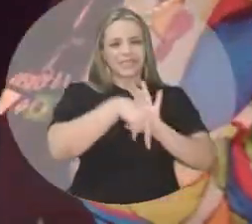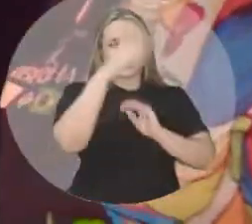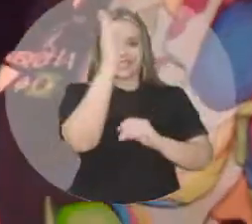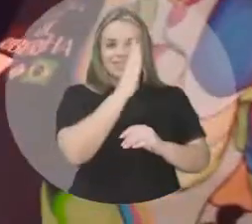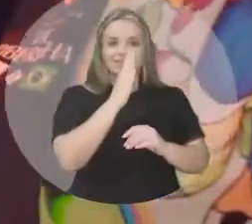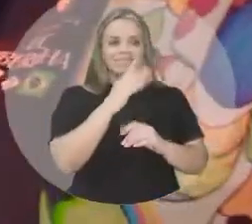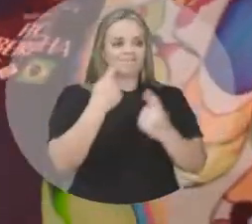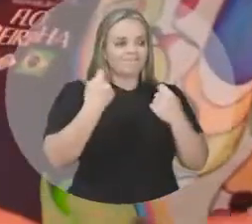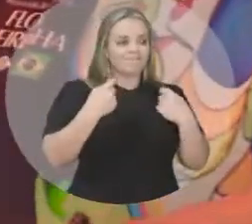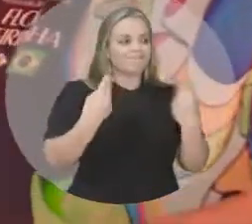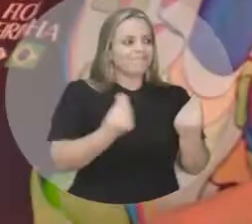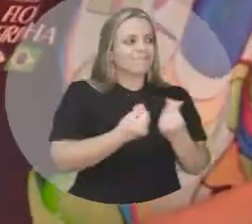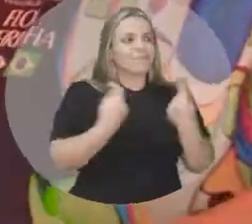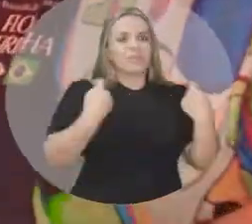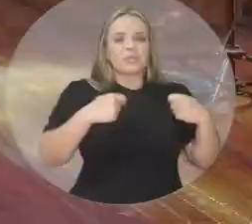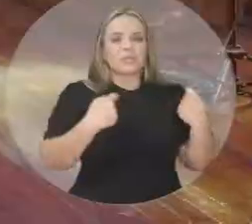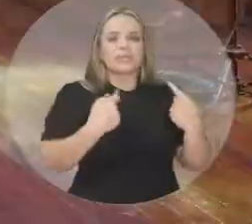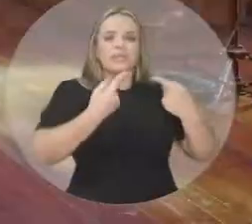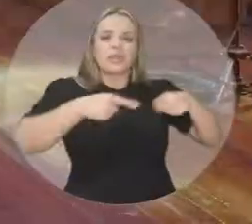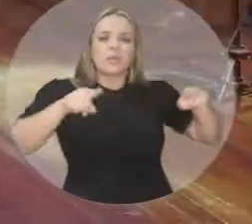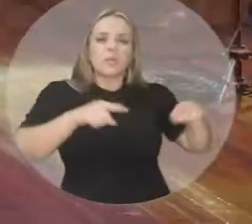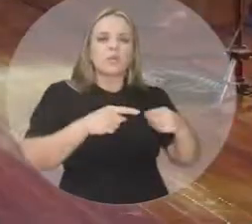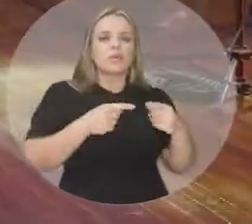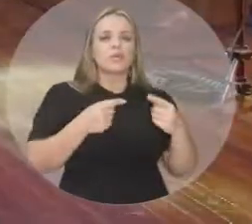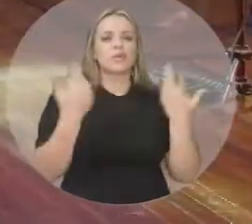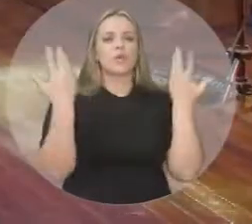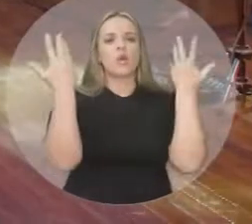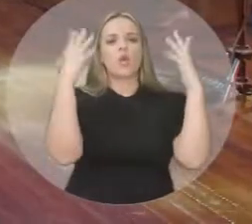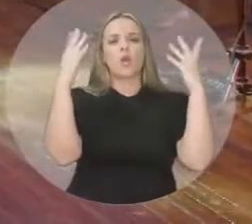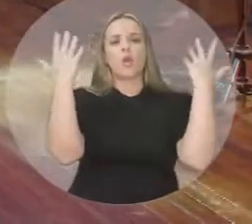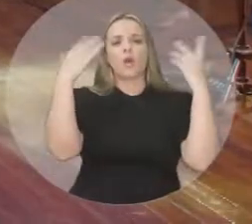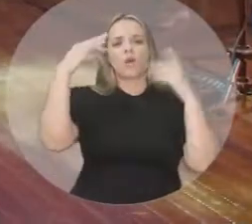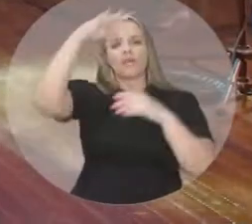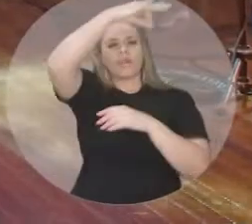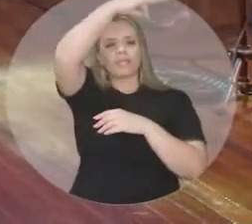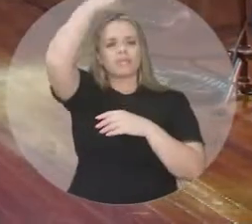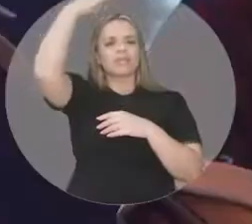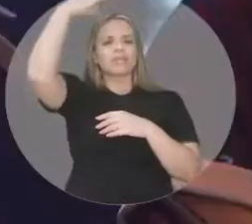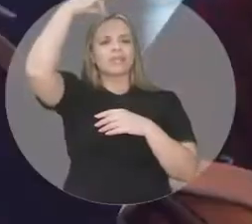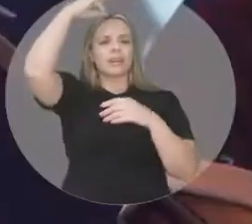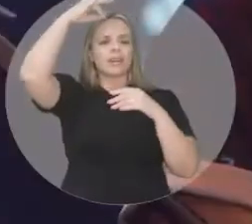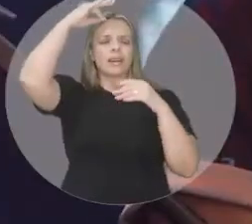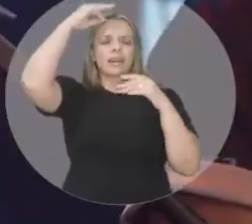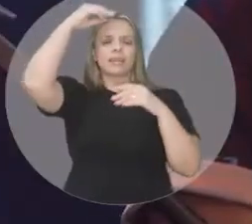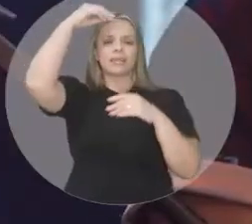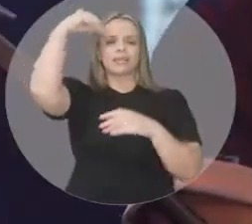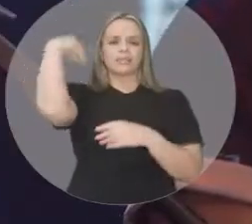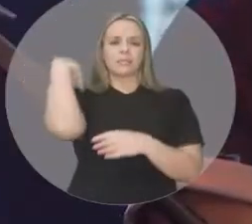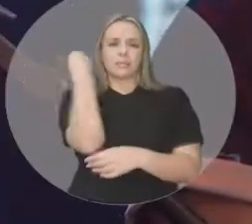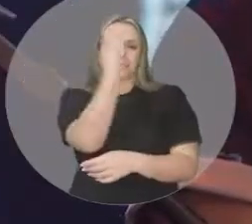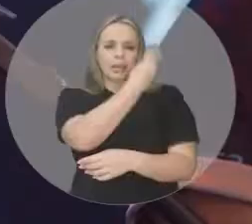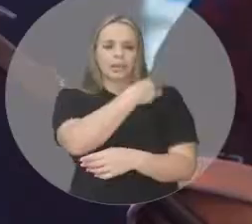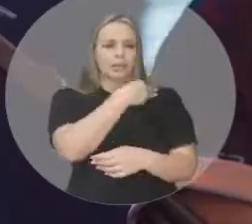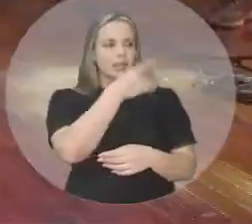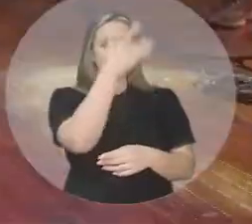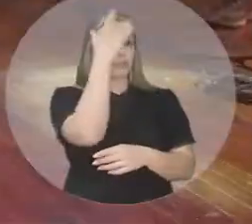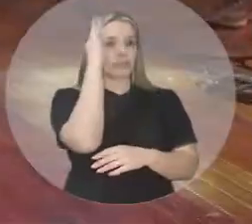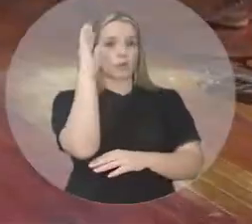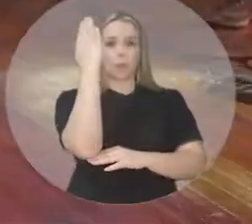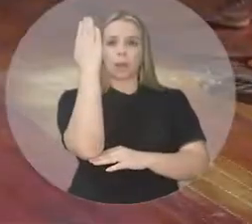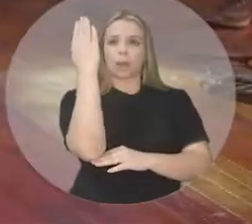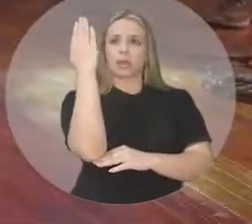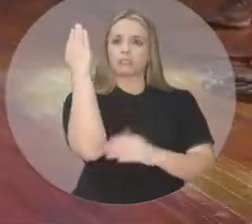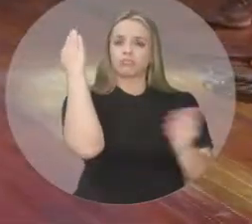Edmilson, vou começar falando com você aqui rapidinho. Você, enquanto diretor musical, falasse um pouco dessa ideia da